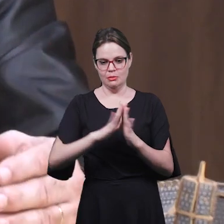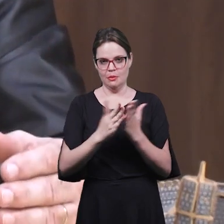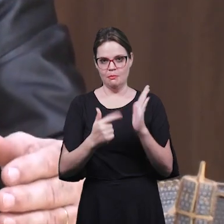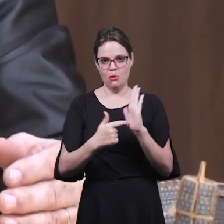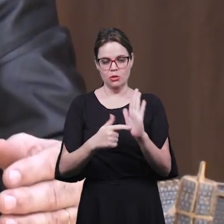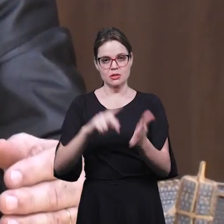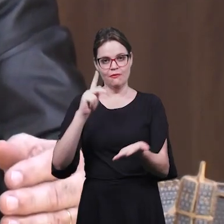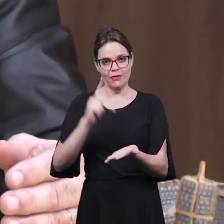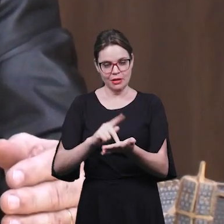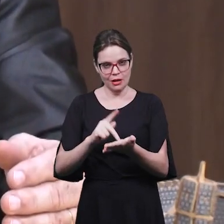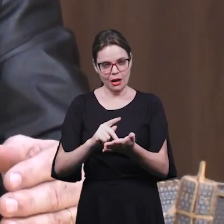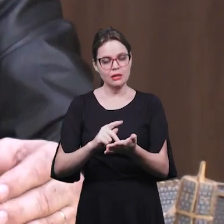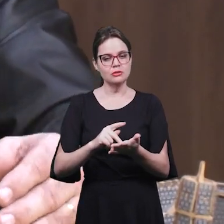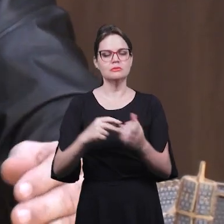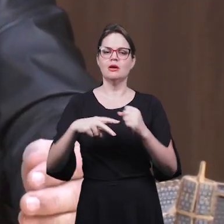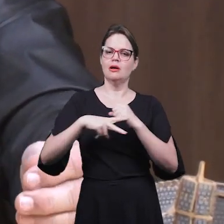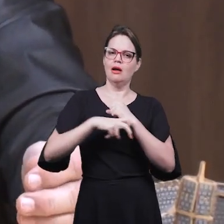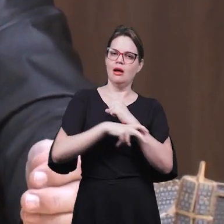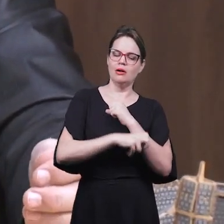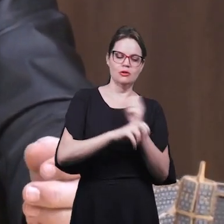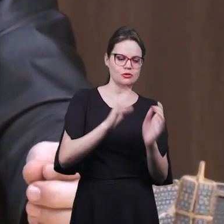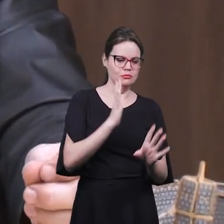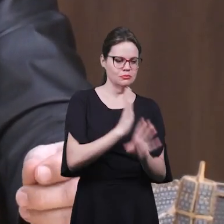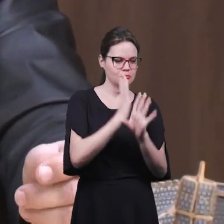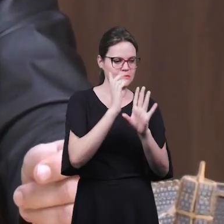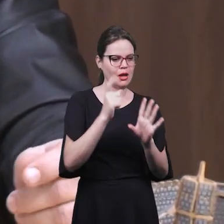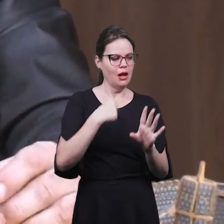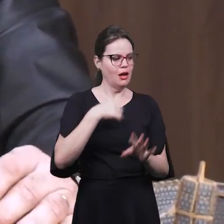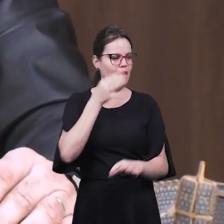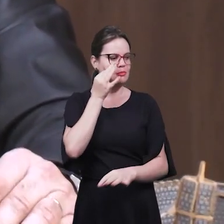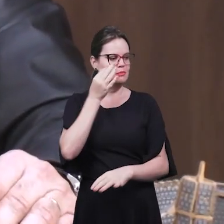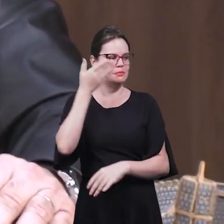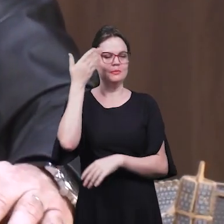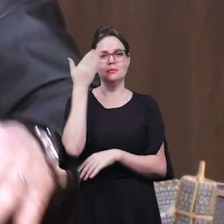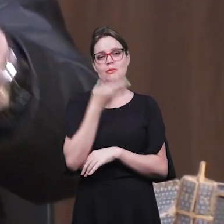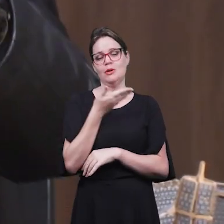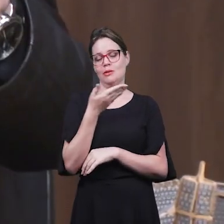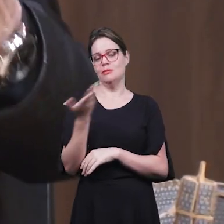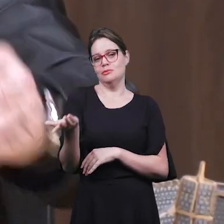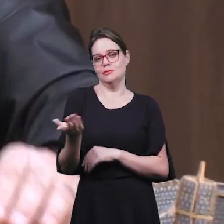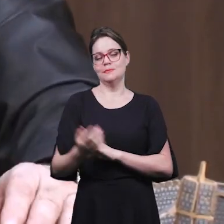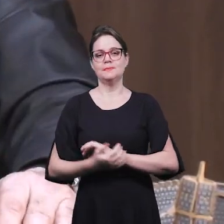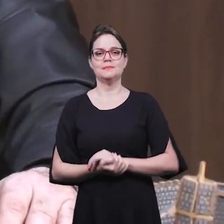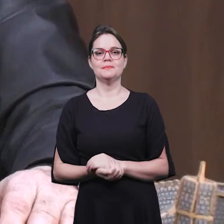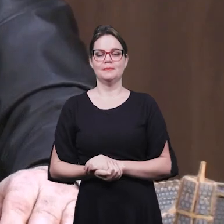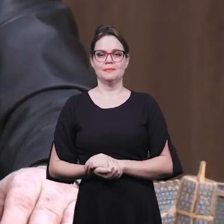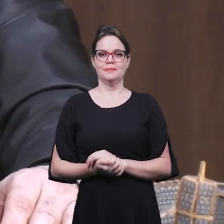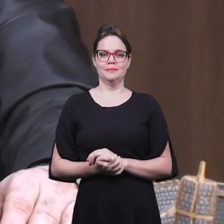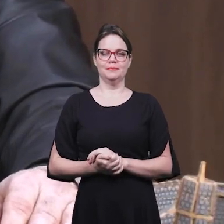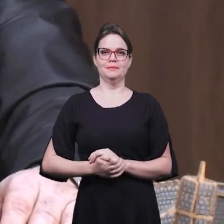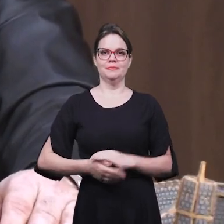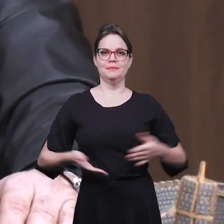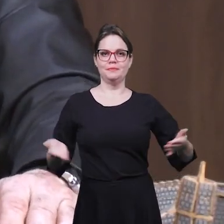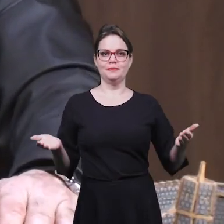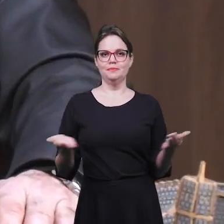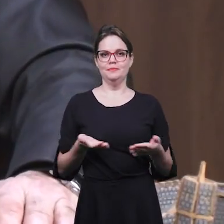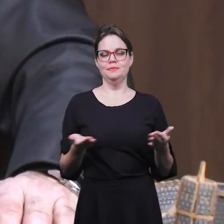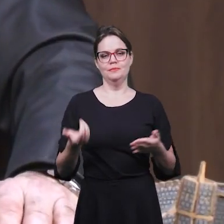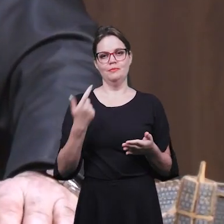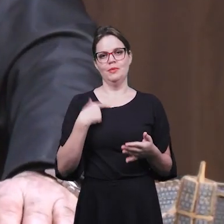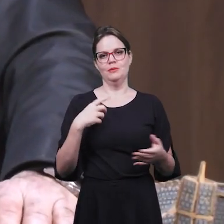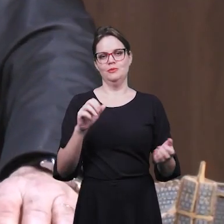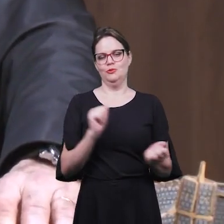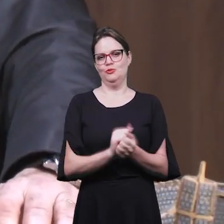moldura da verdade absoluta, que é a palavra de Deus. E hoje estou aqui